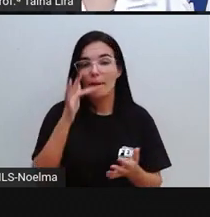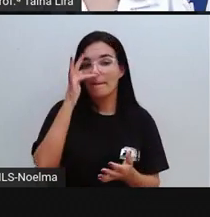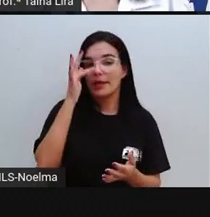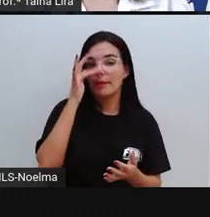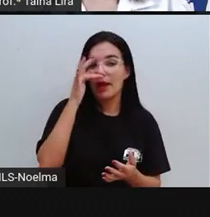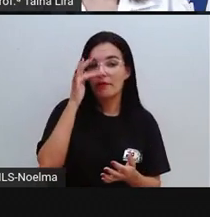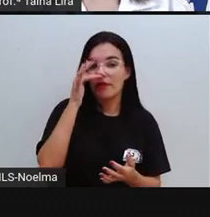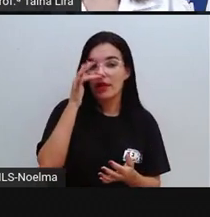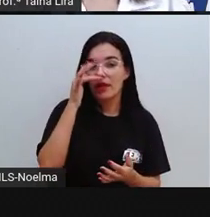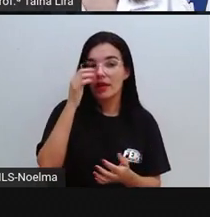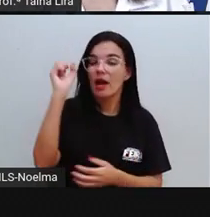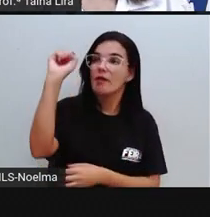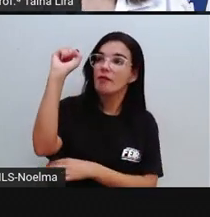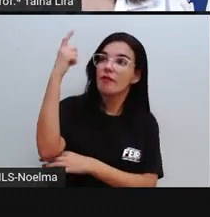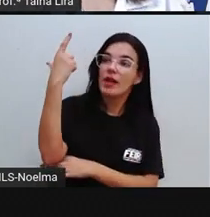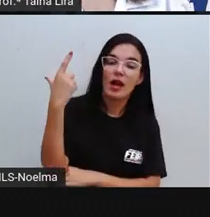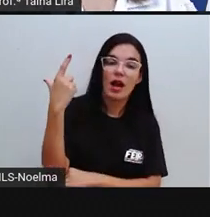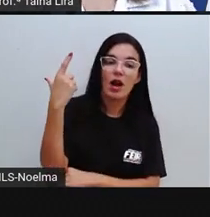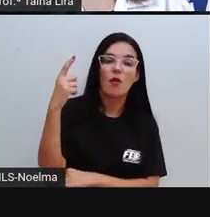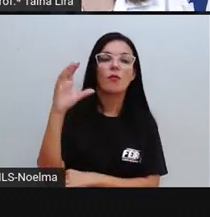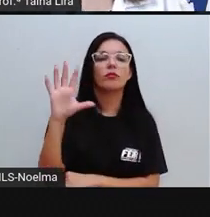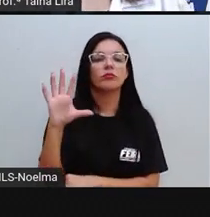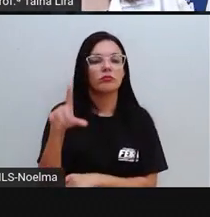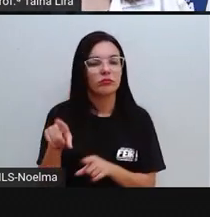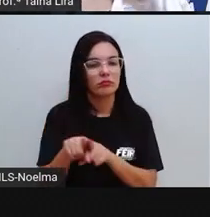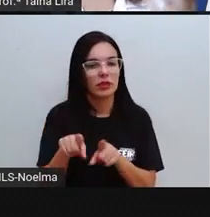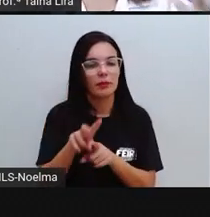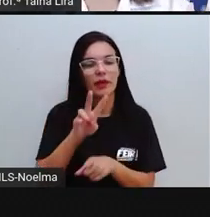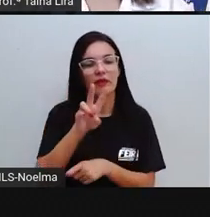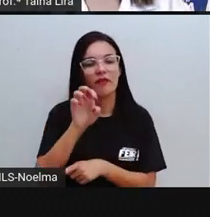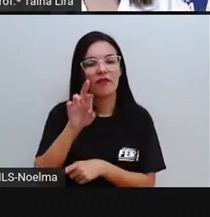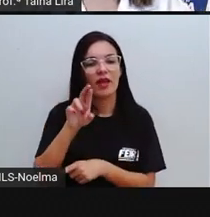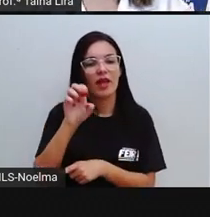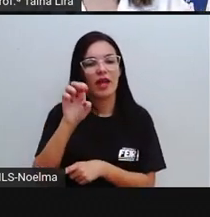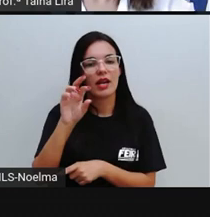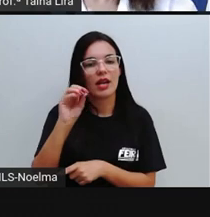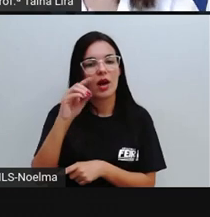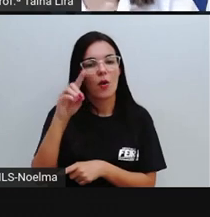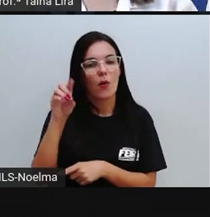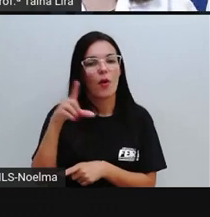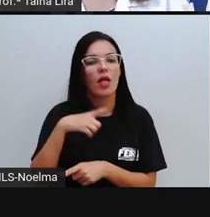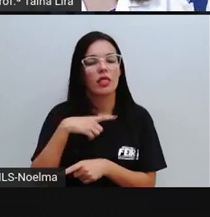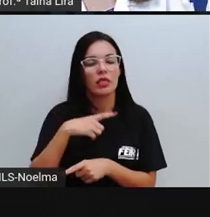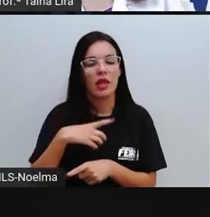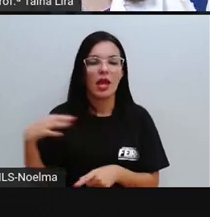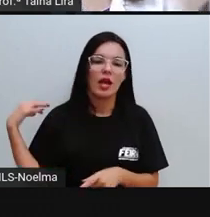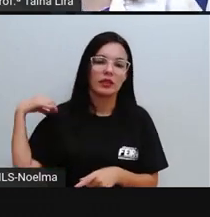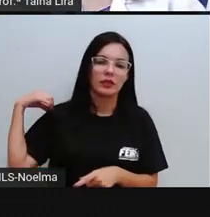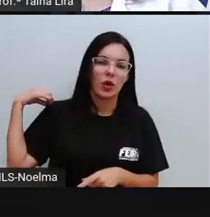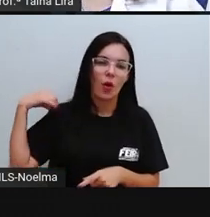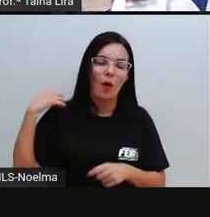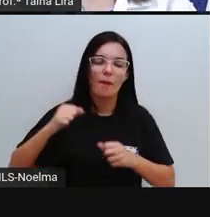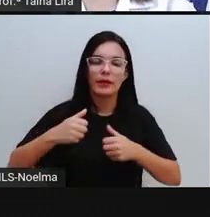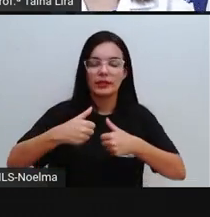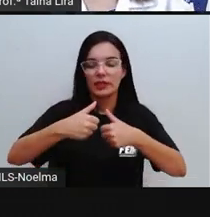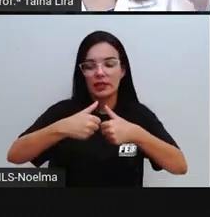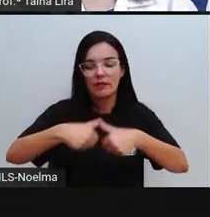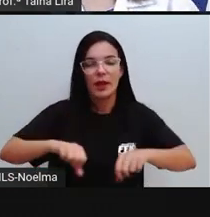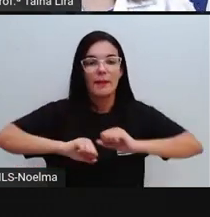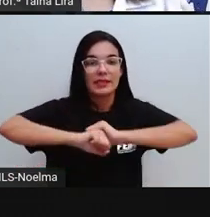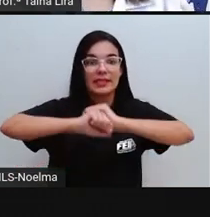agora faz aqui do primavera-verão. Observem que quando as lojas estão lançando aí, venham conhecer a nossa